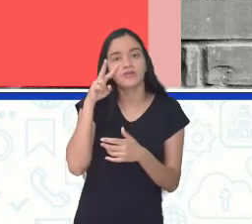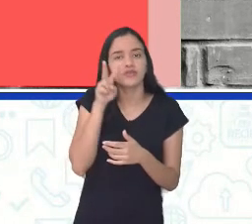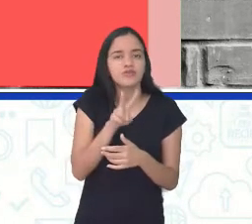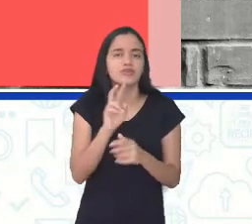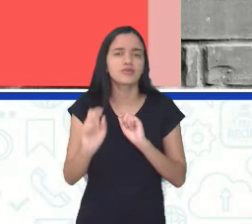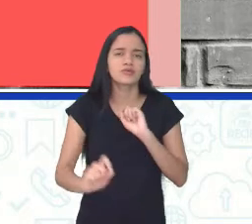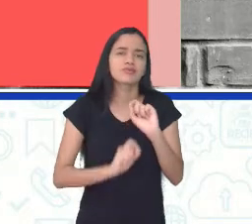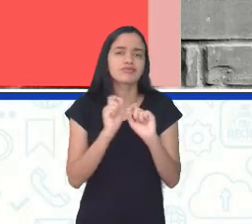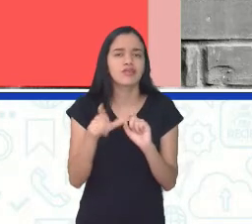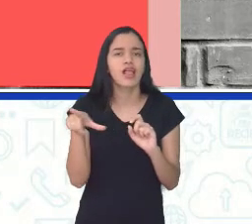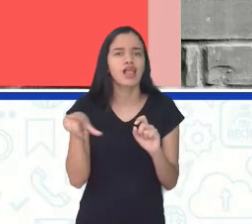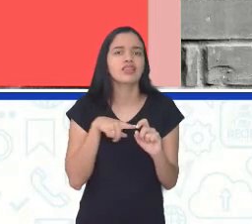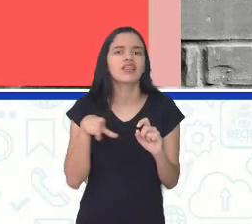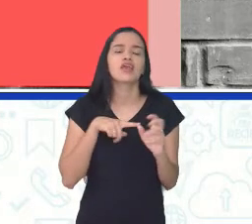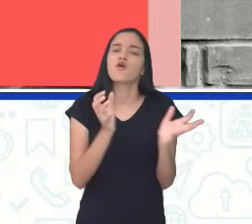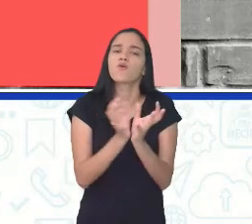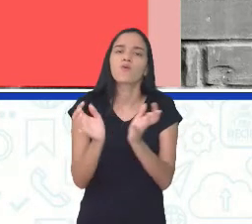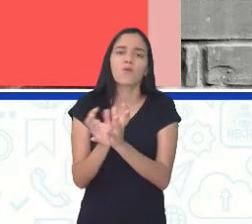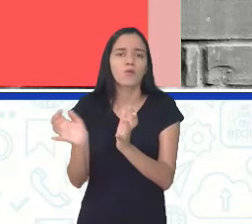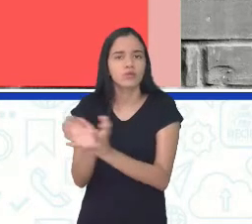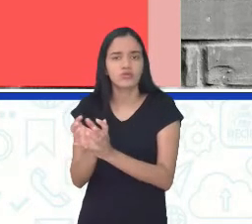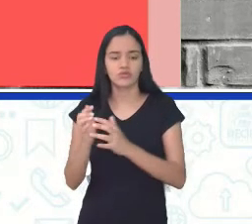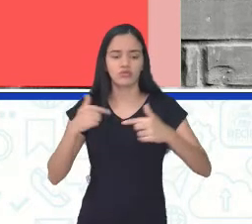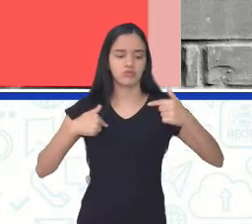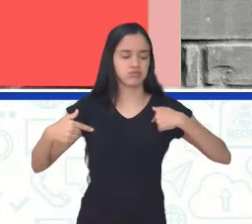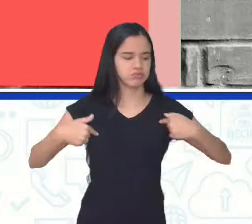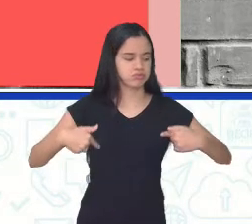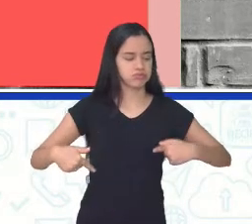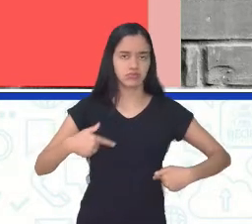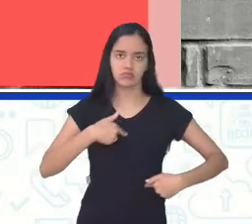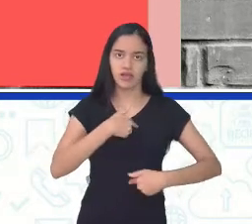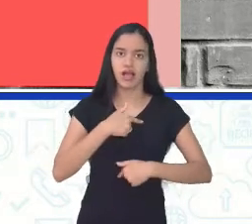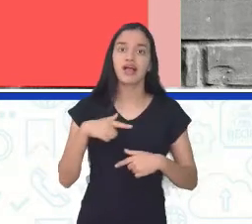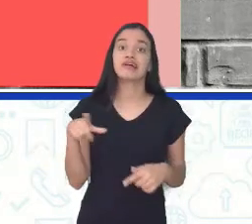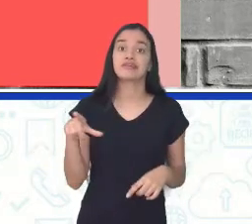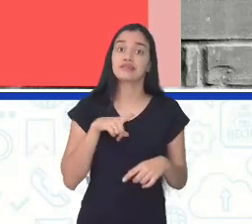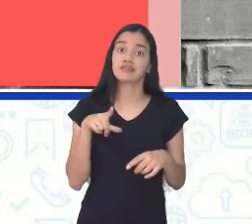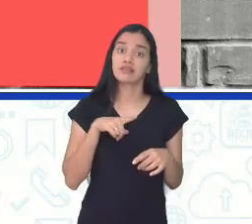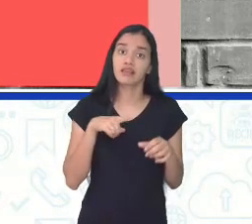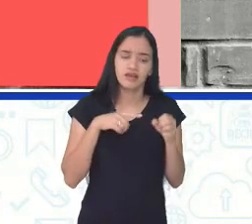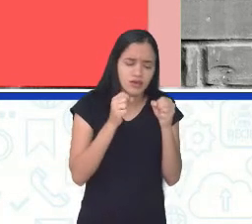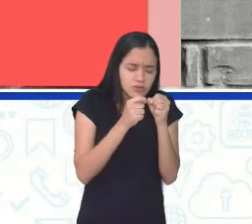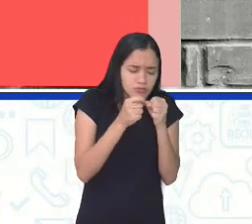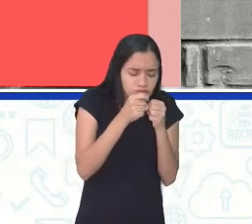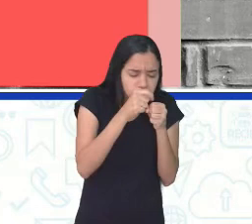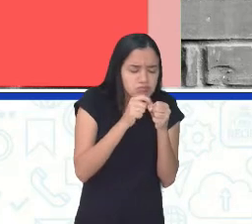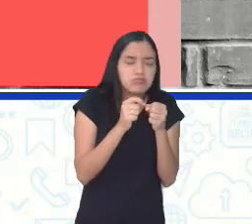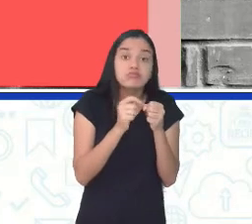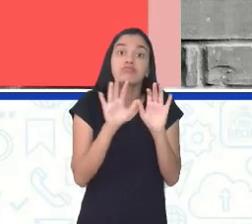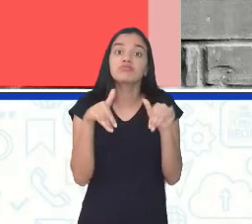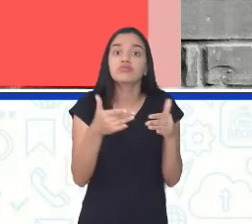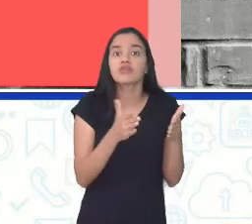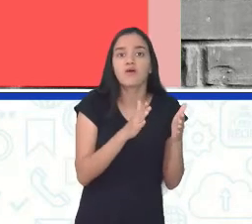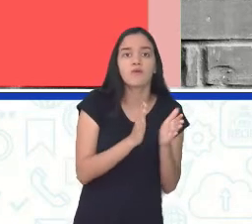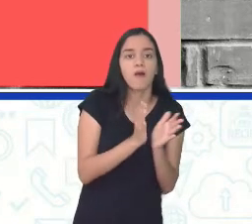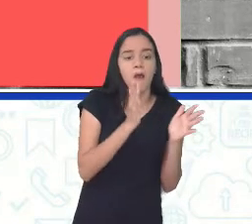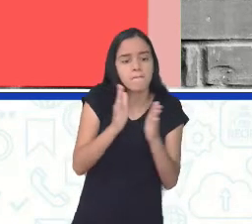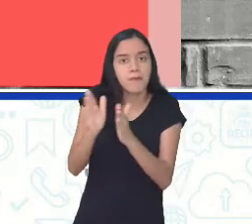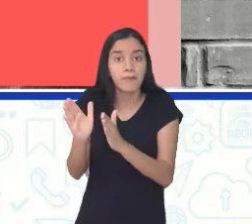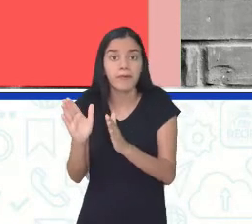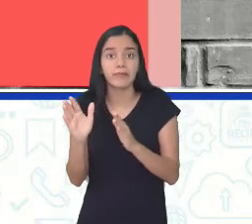sensorial, ele tem um conjunto de órgãos. E esses órgãos têm células, pequenas partes, e essas partes, elas